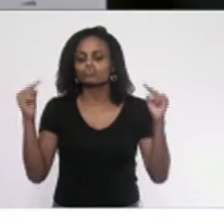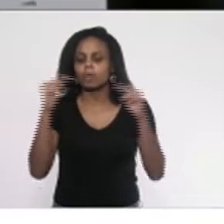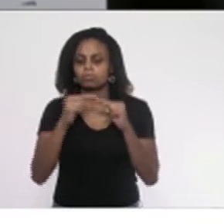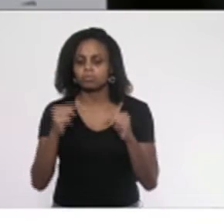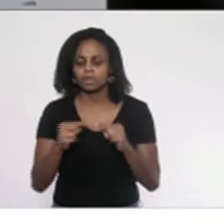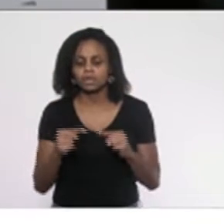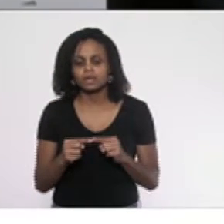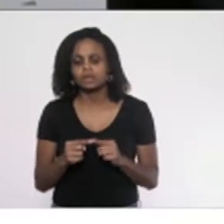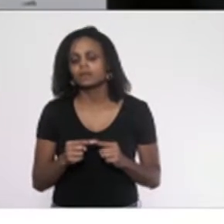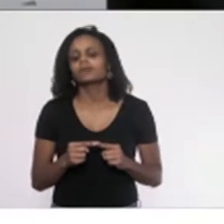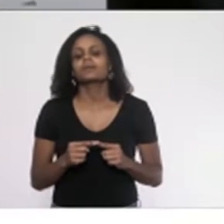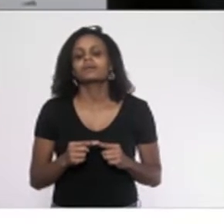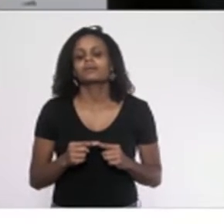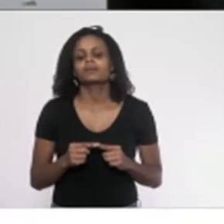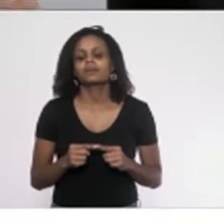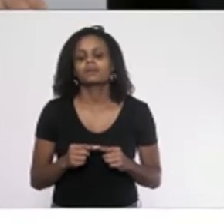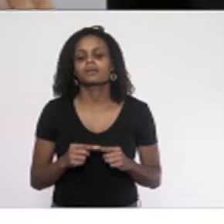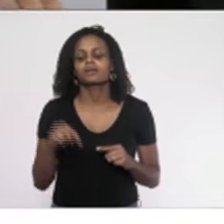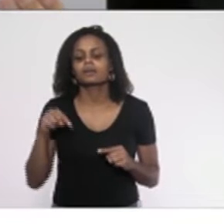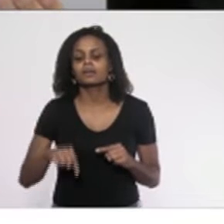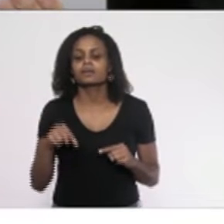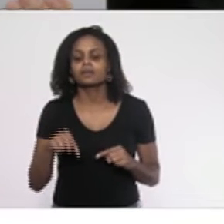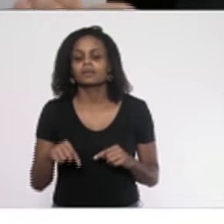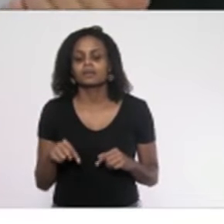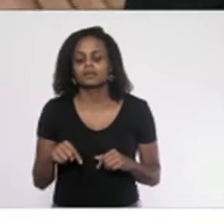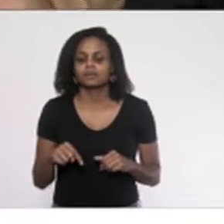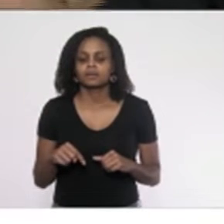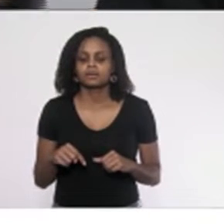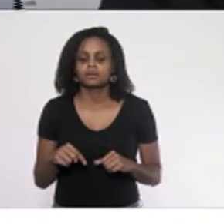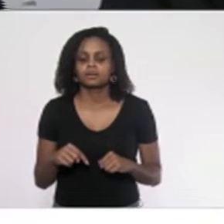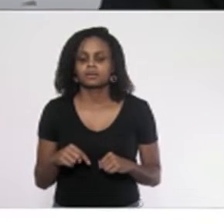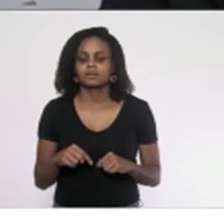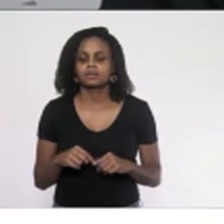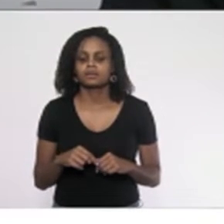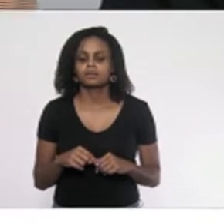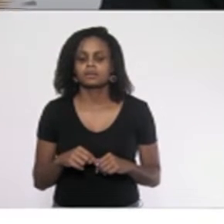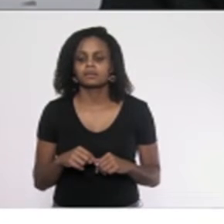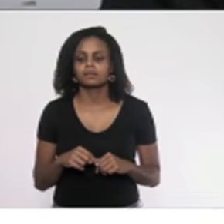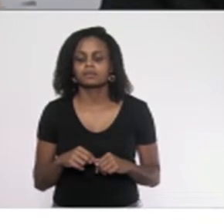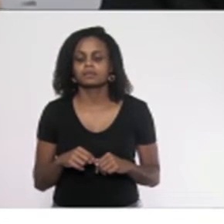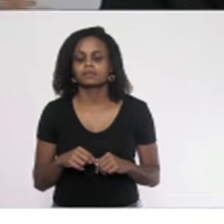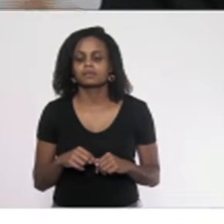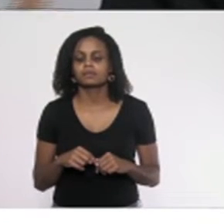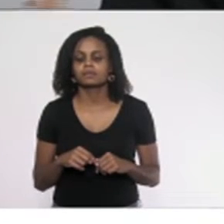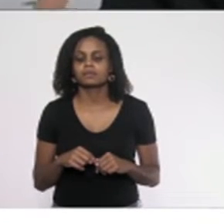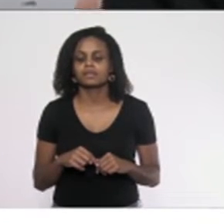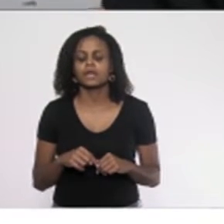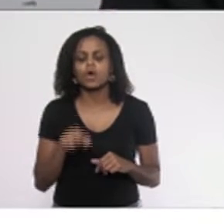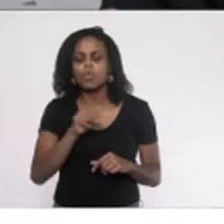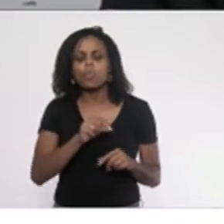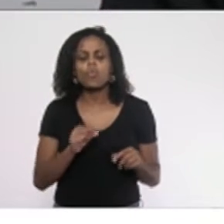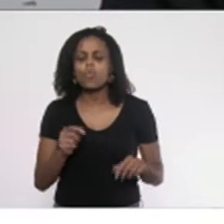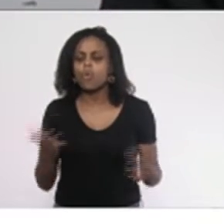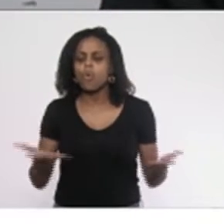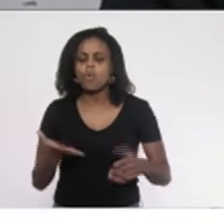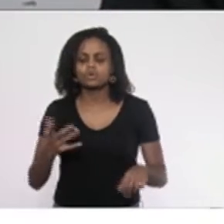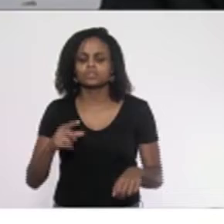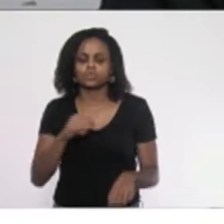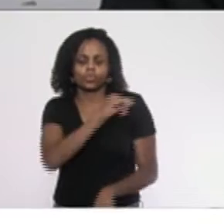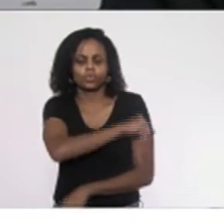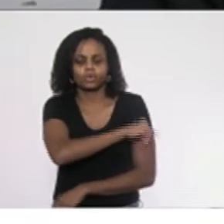respeito, né, em relação à situação que vive o Estado do Rio de Janeiro